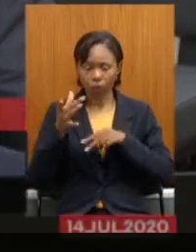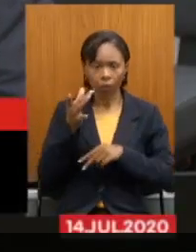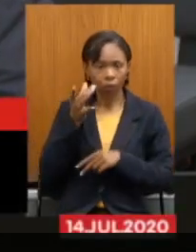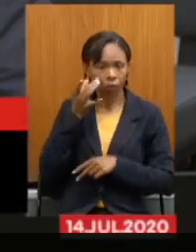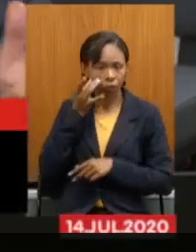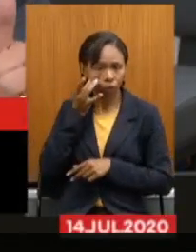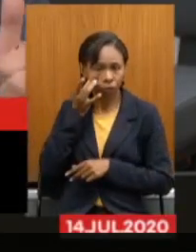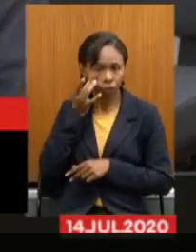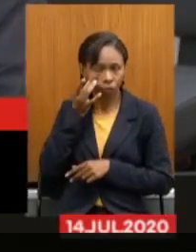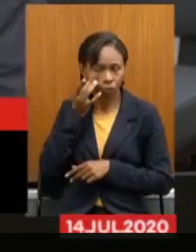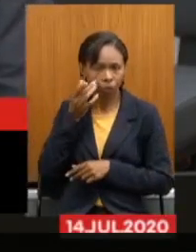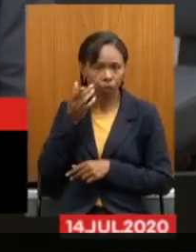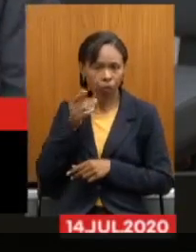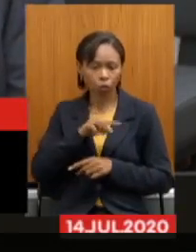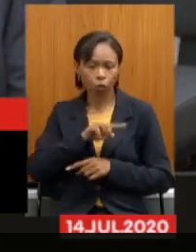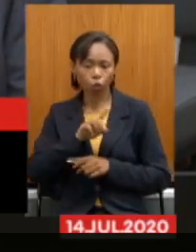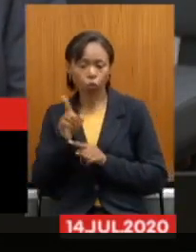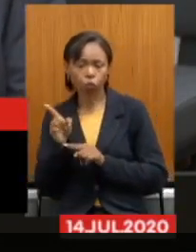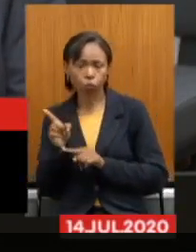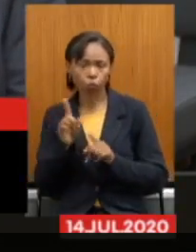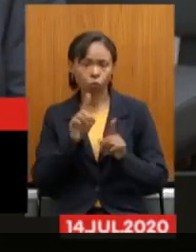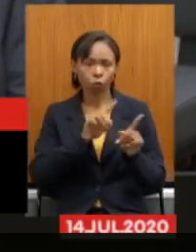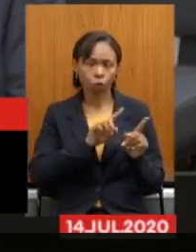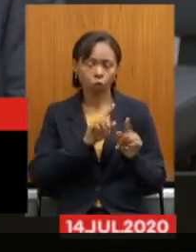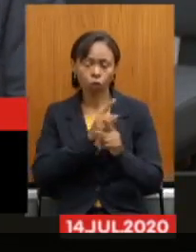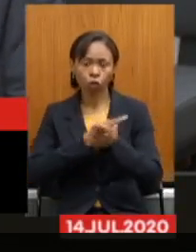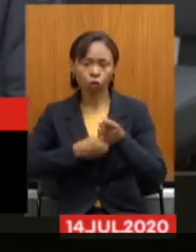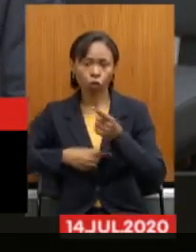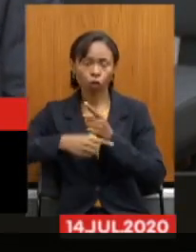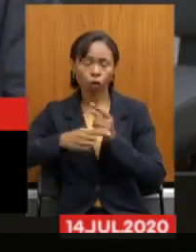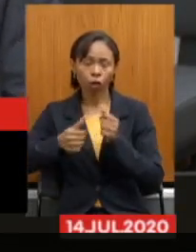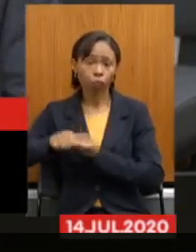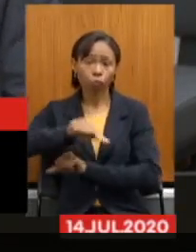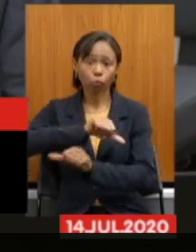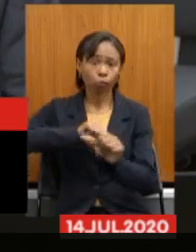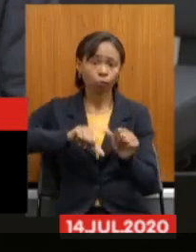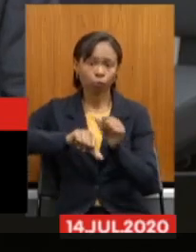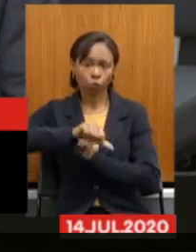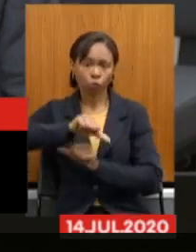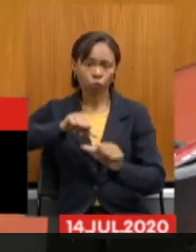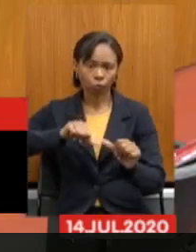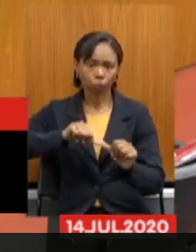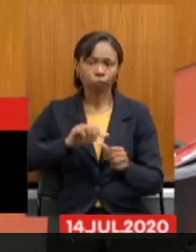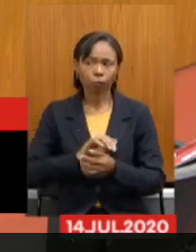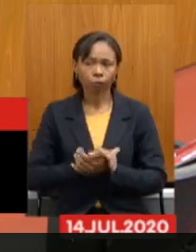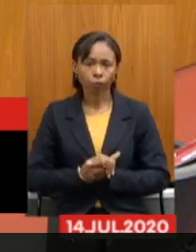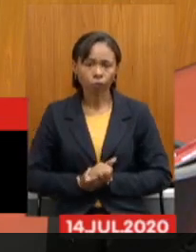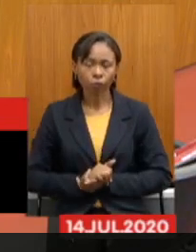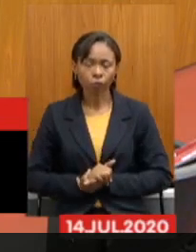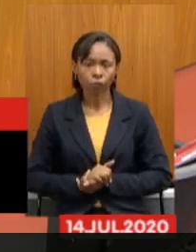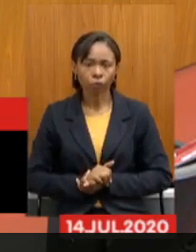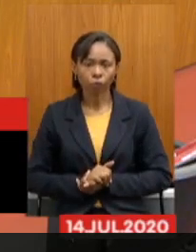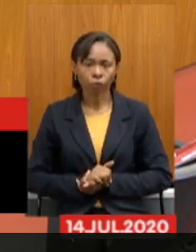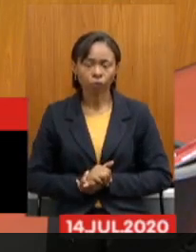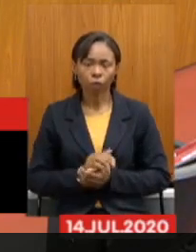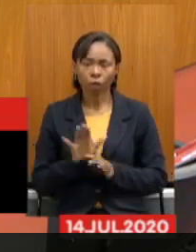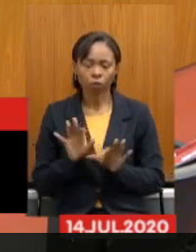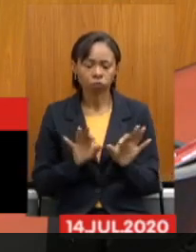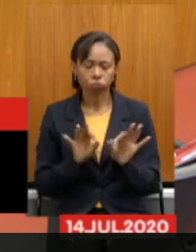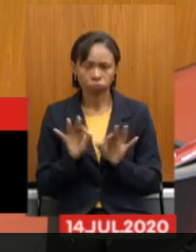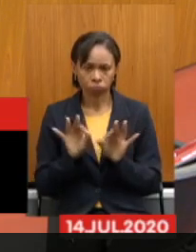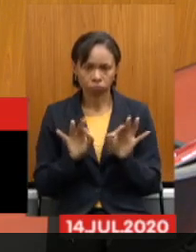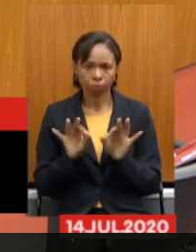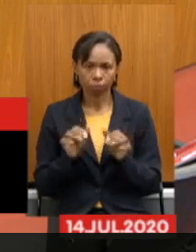presentes. Ok? Combinado? Então, combinado assim, fica assim bem mais organizado os